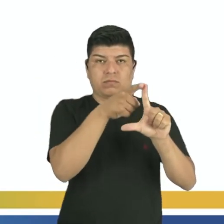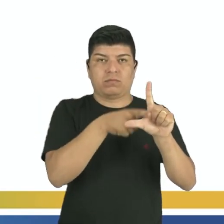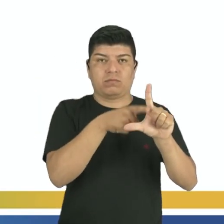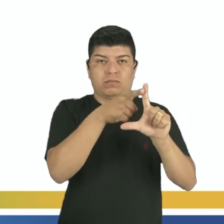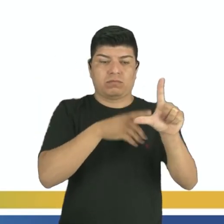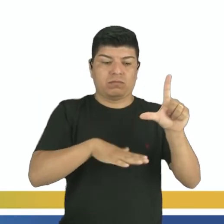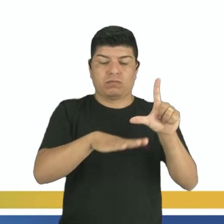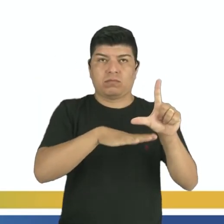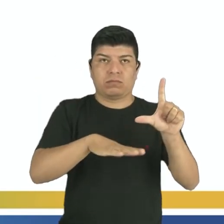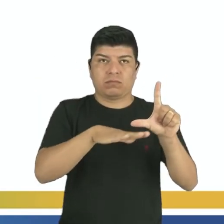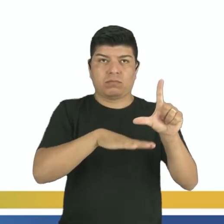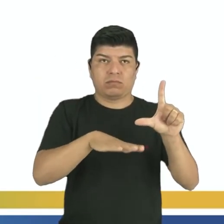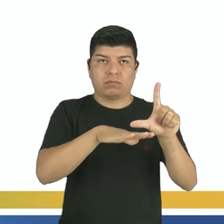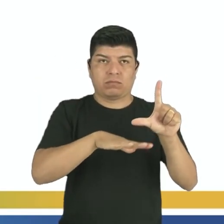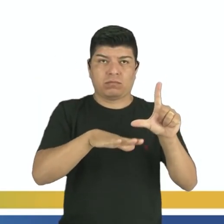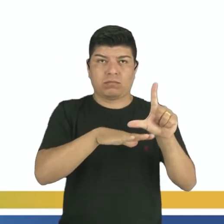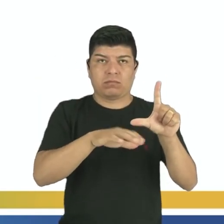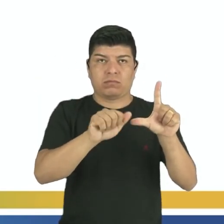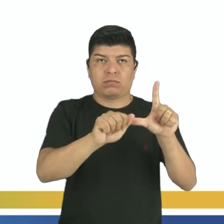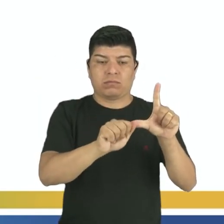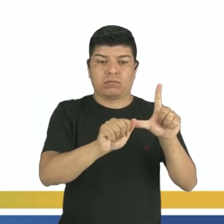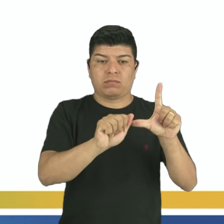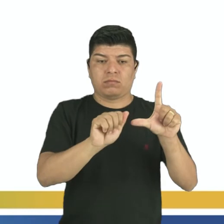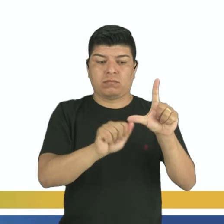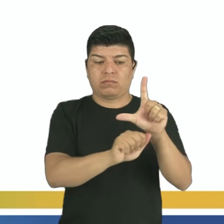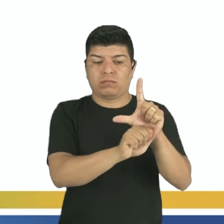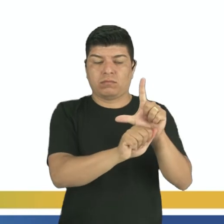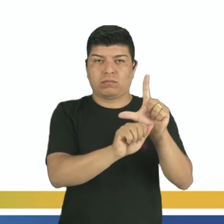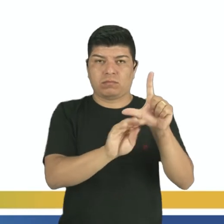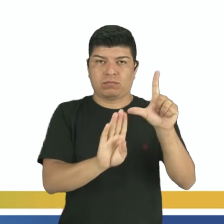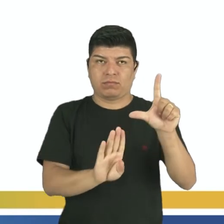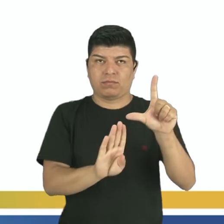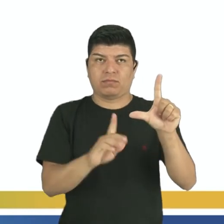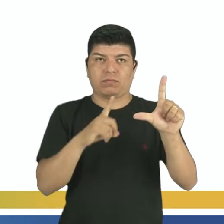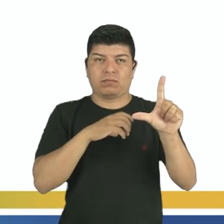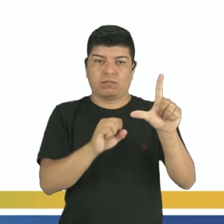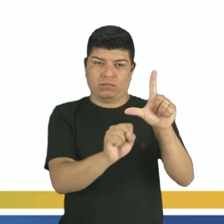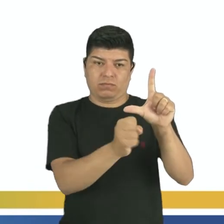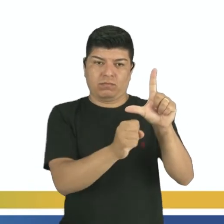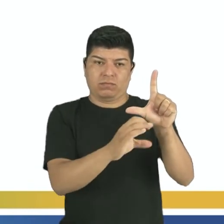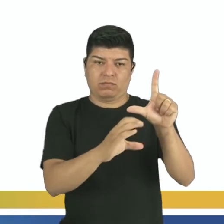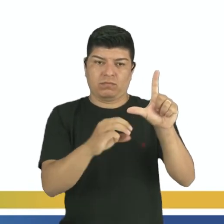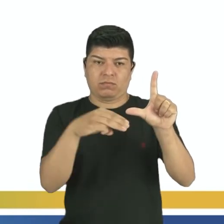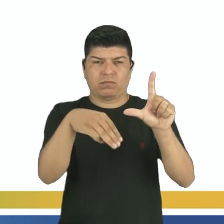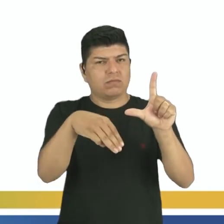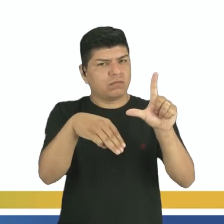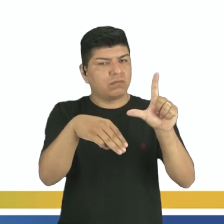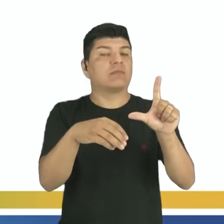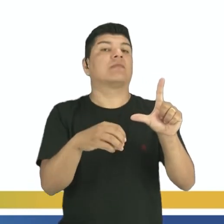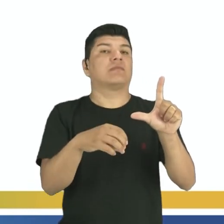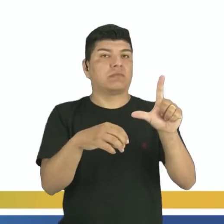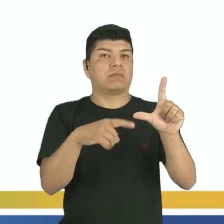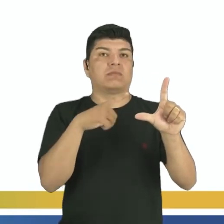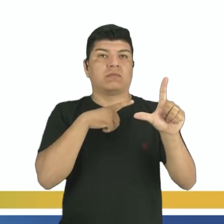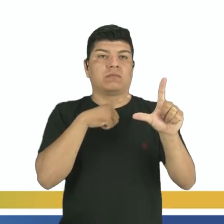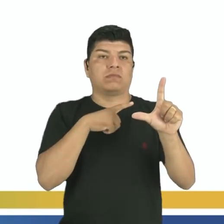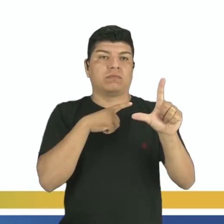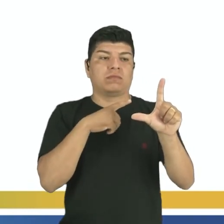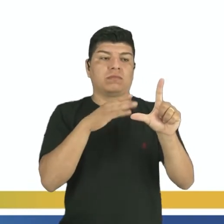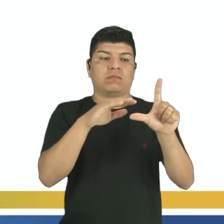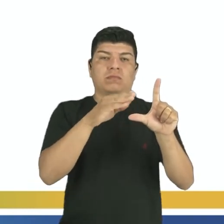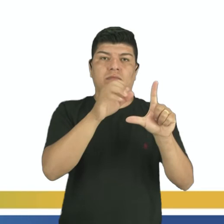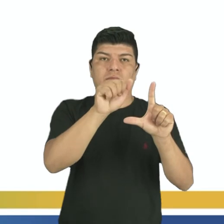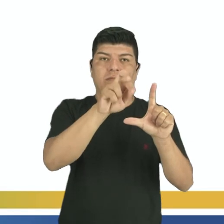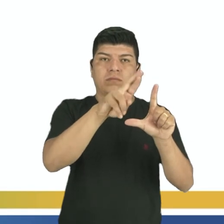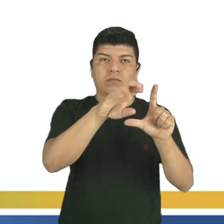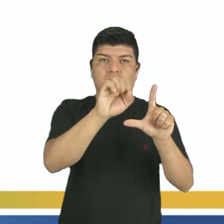base AB. E a base AB tem comprimento de 8 centímetros. Opa, eu tenho área, eu tenho